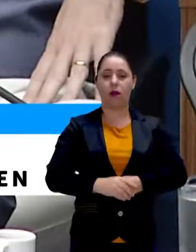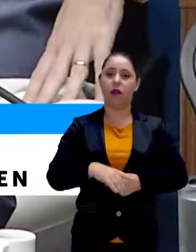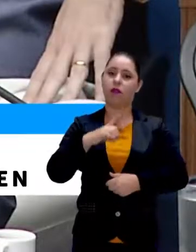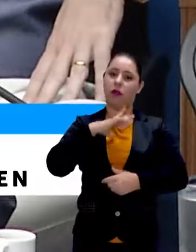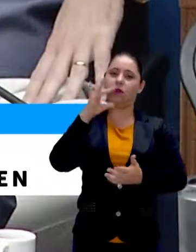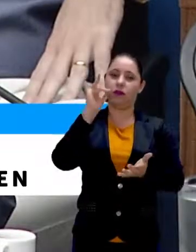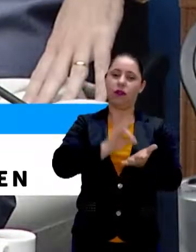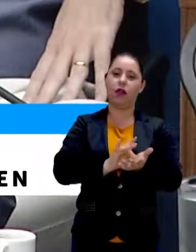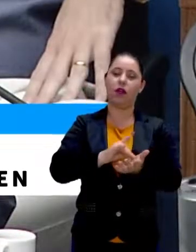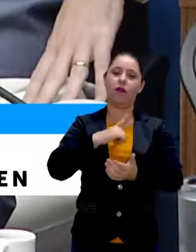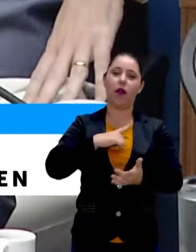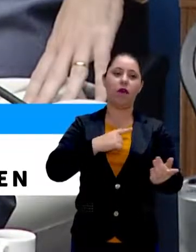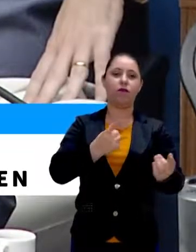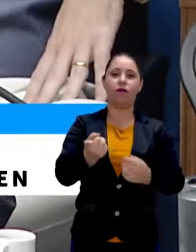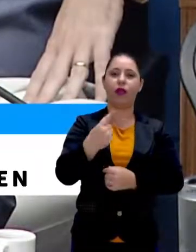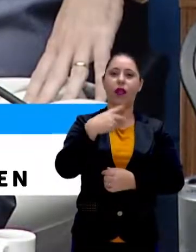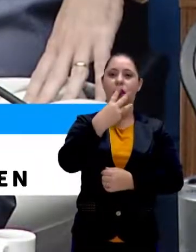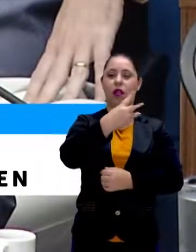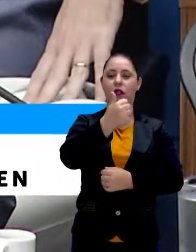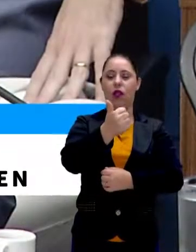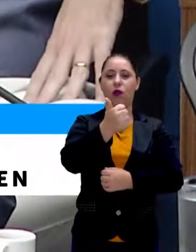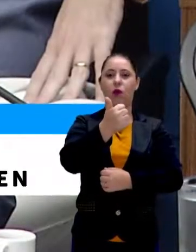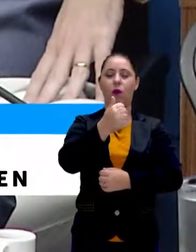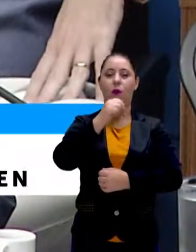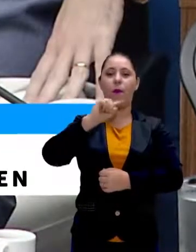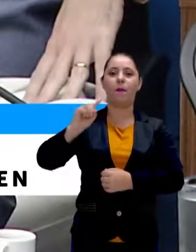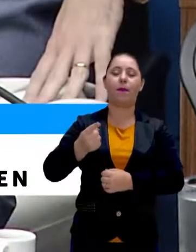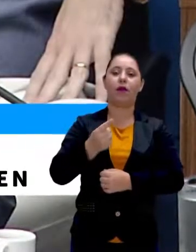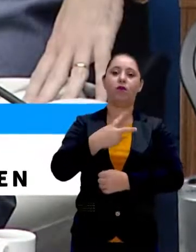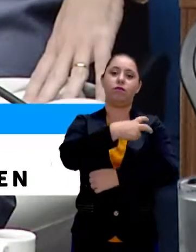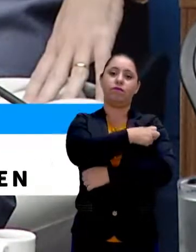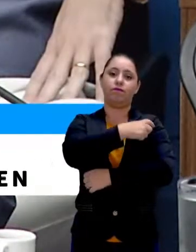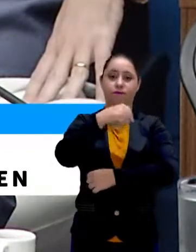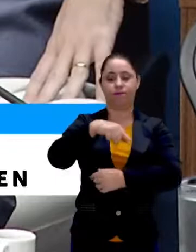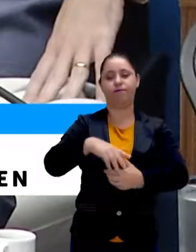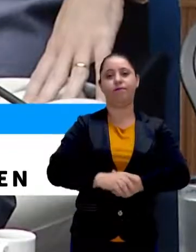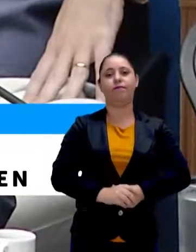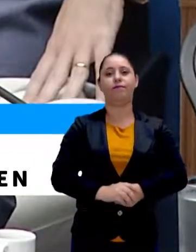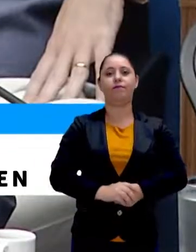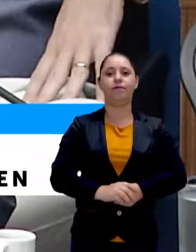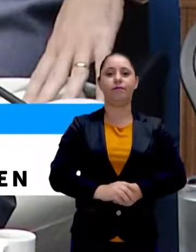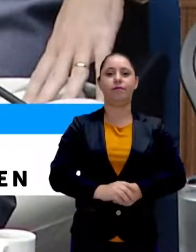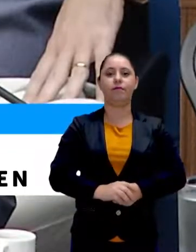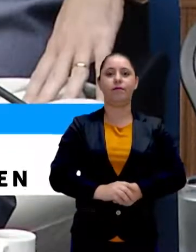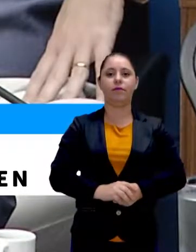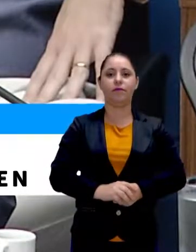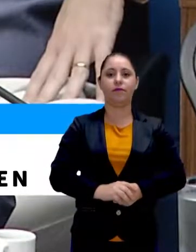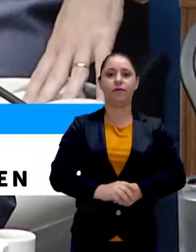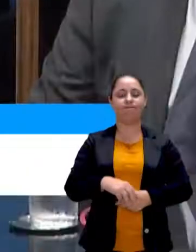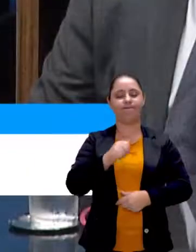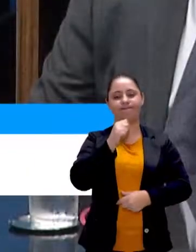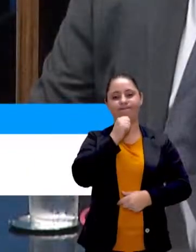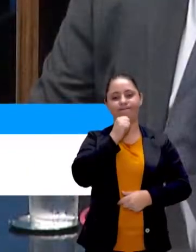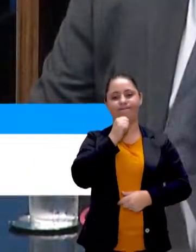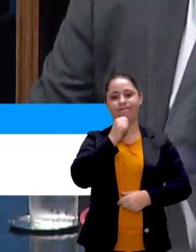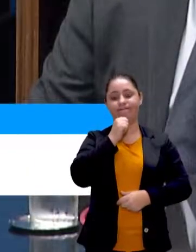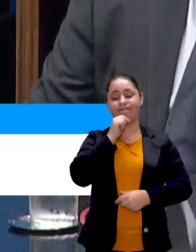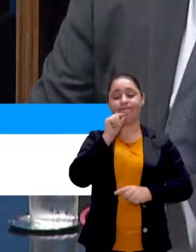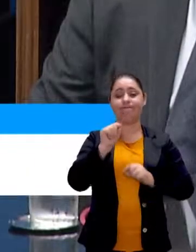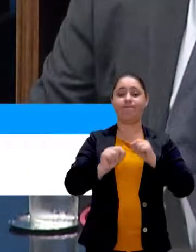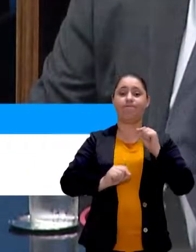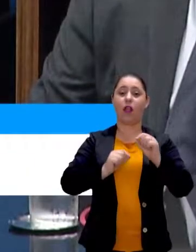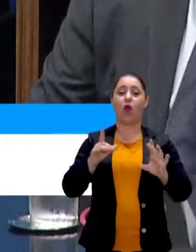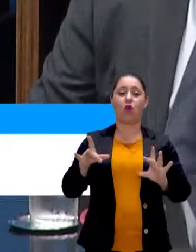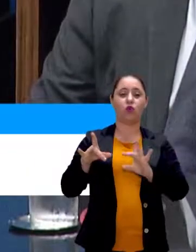mas infelizmente, o que nós temos de real é que vem 31 mil doses da vacina Janssen para Mato Grosso do Sul. A nossa